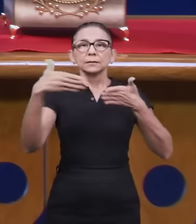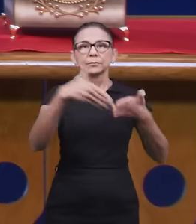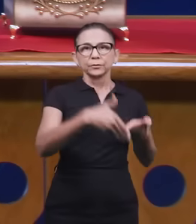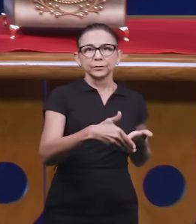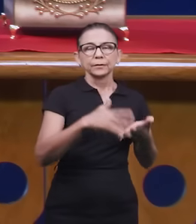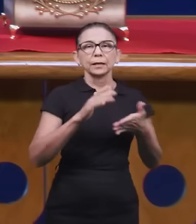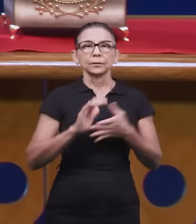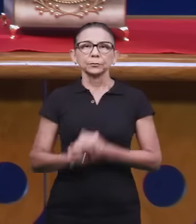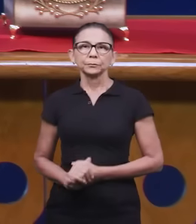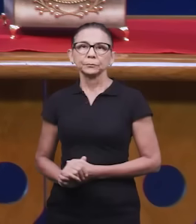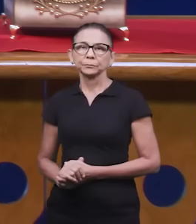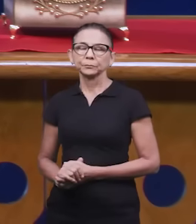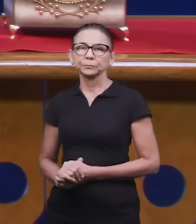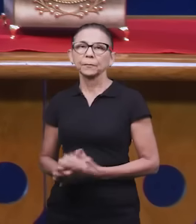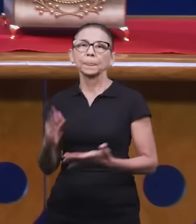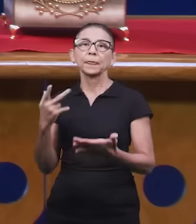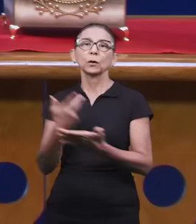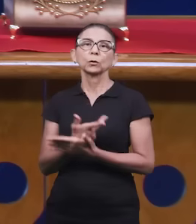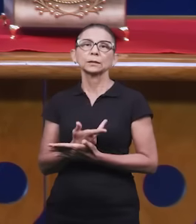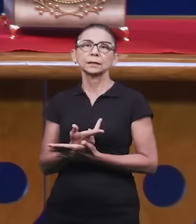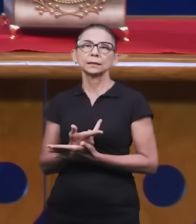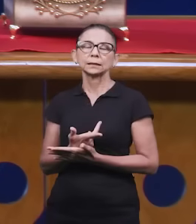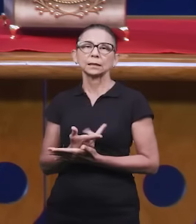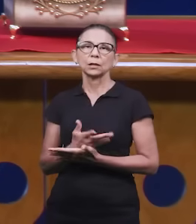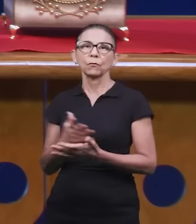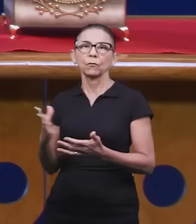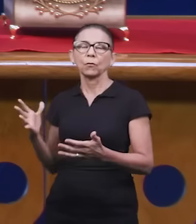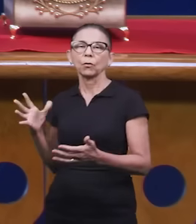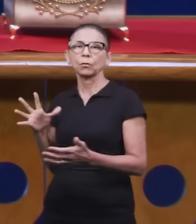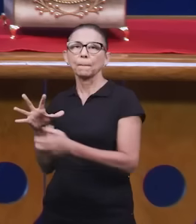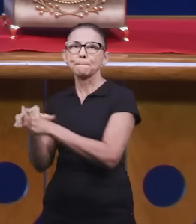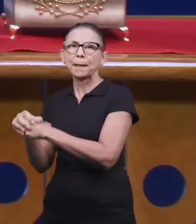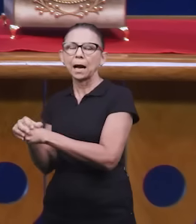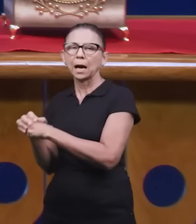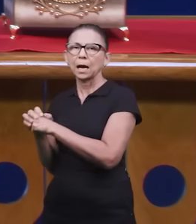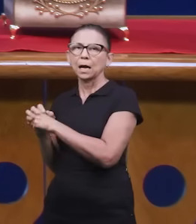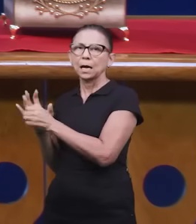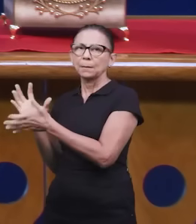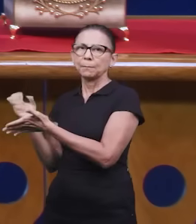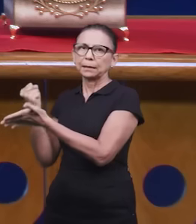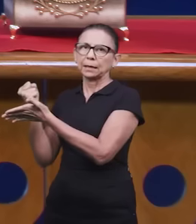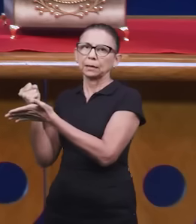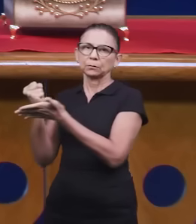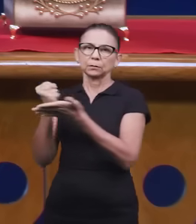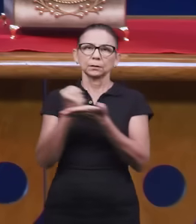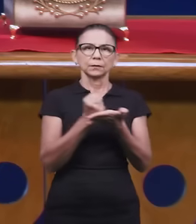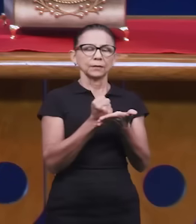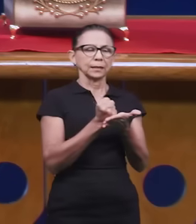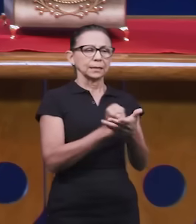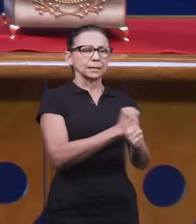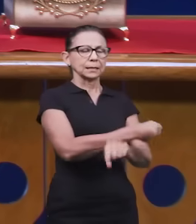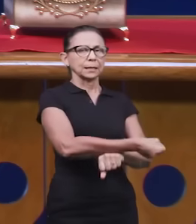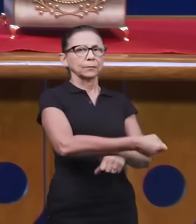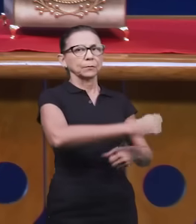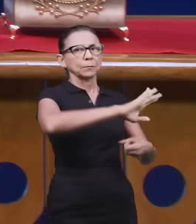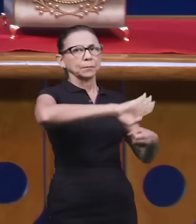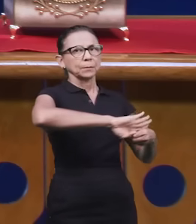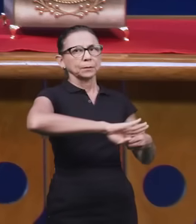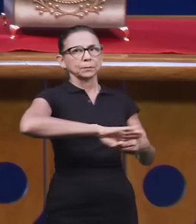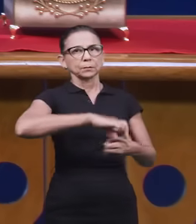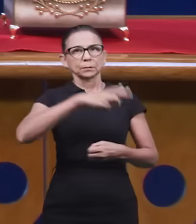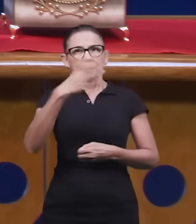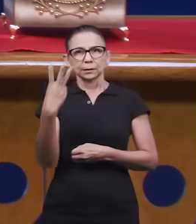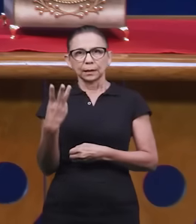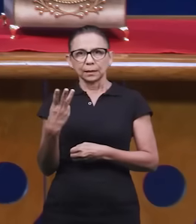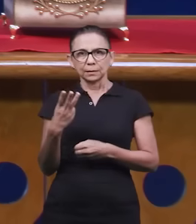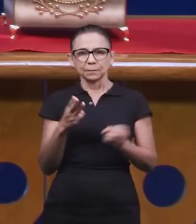do Senhor e foram levados para o cativeiro da Babilônia. isso